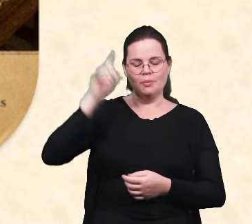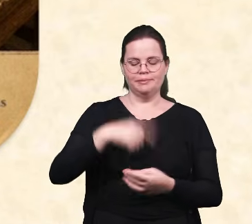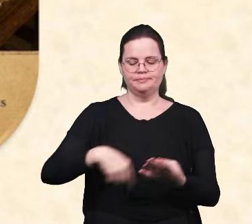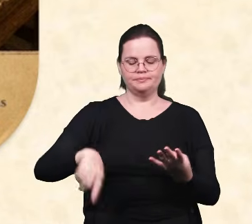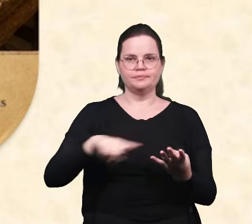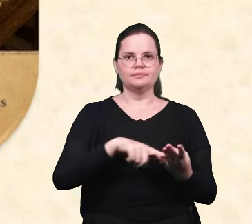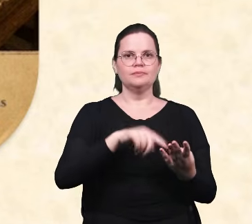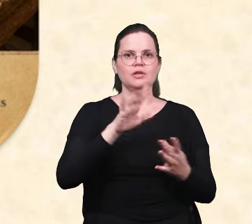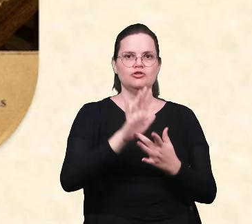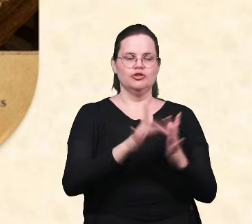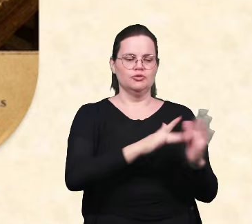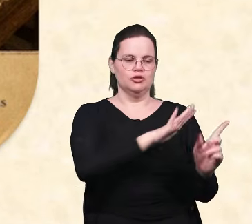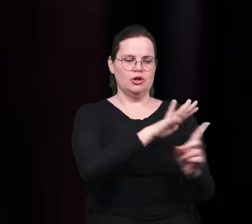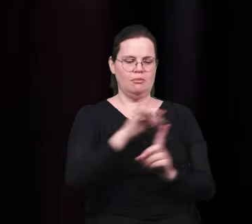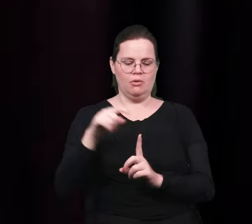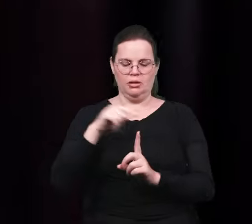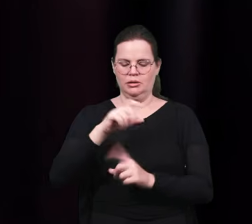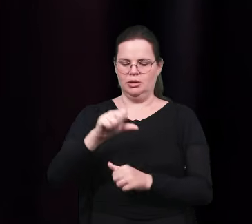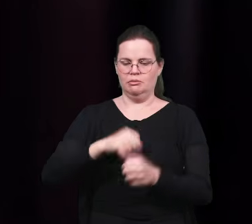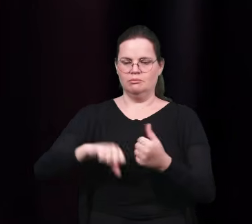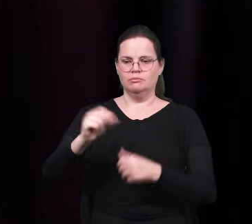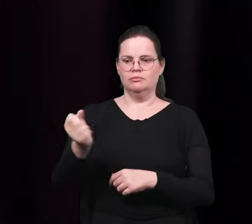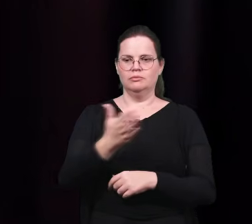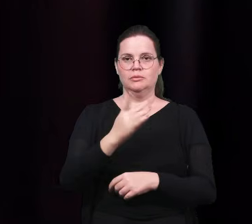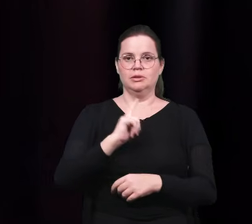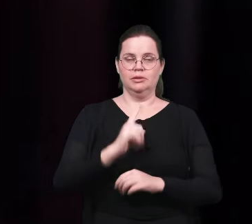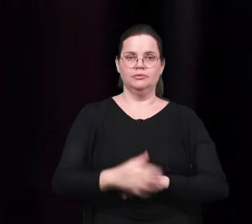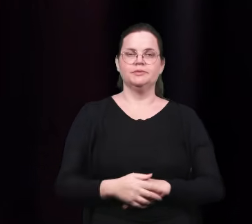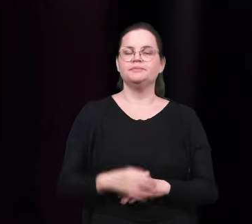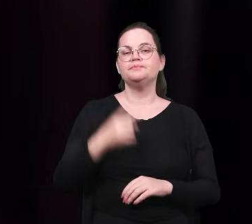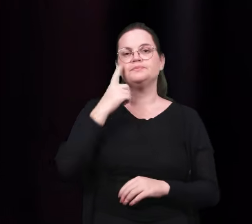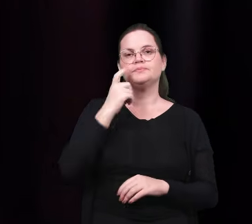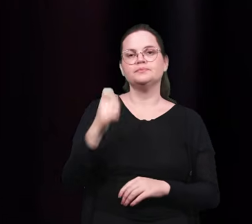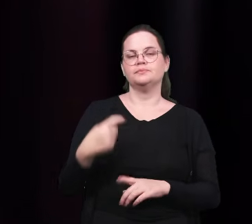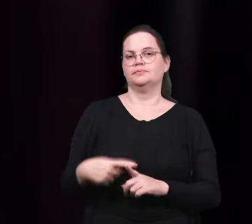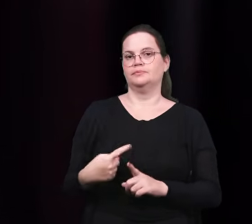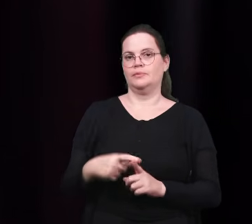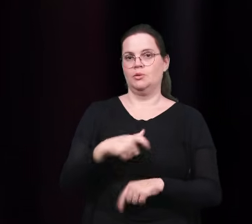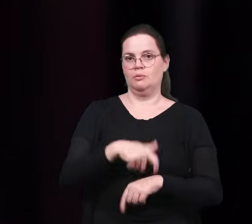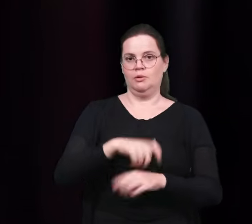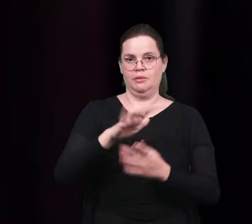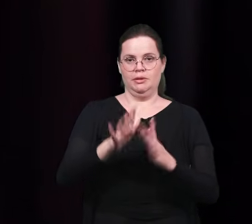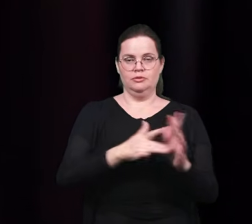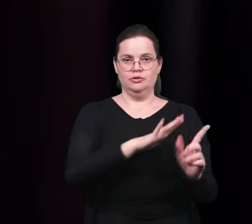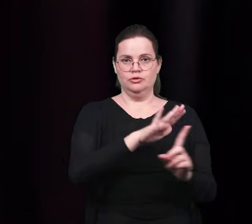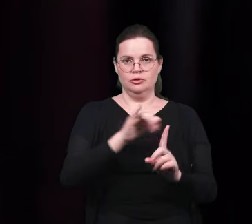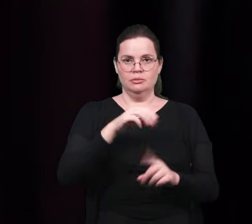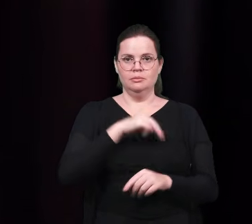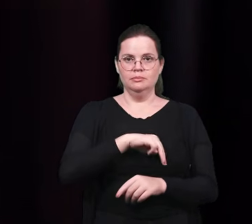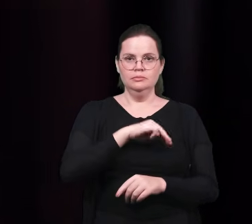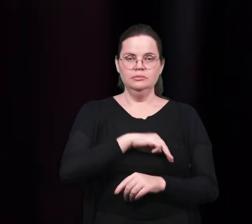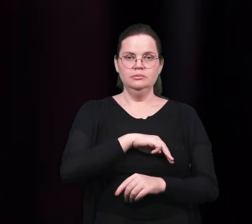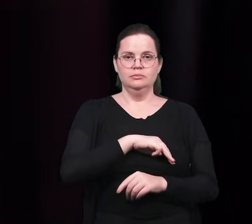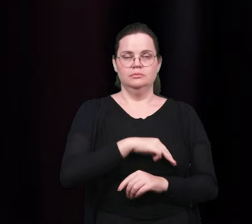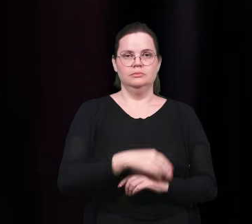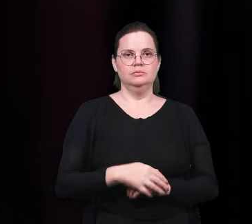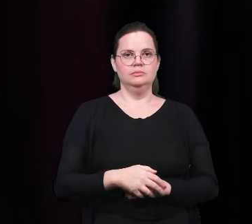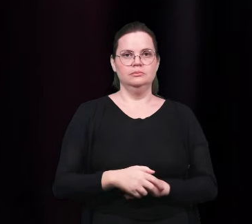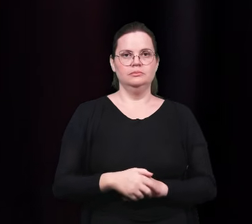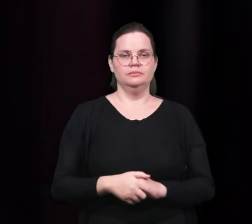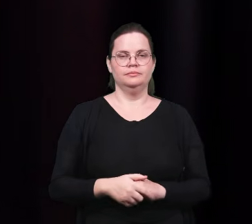e transformado. Interessante porque quando Mateus é chamado, ele não